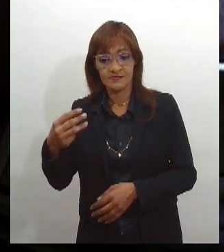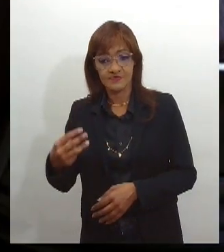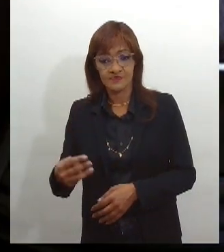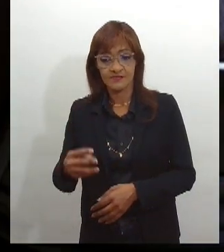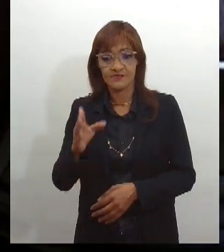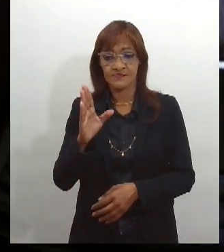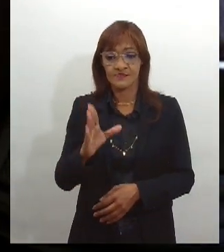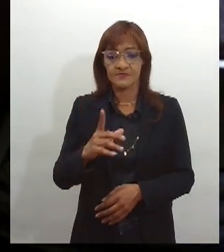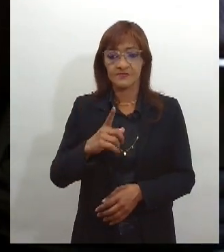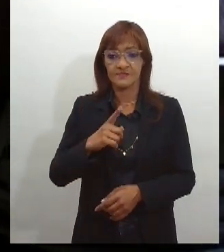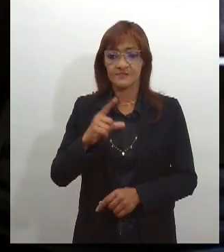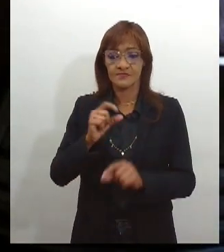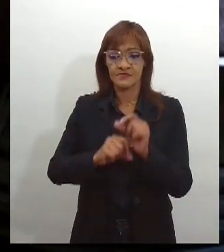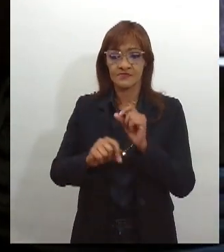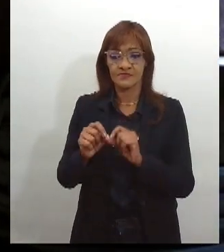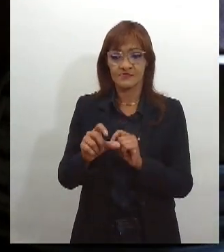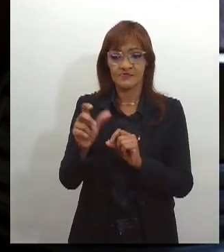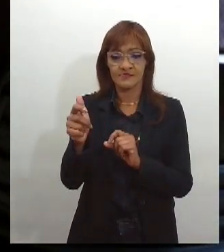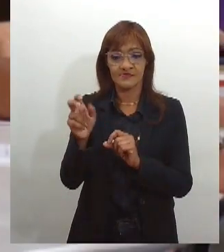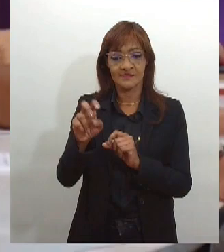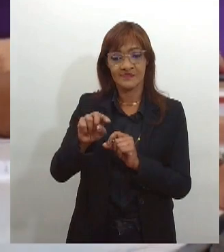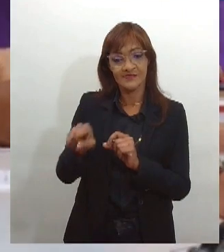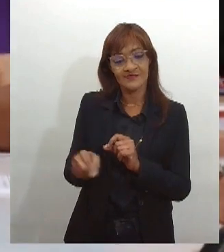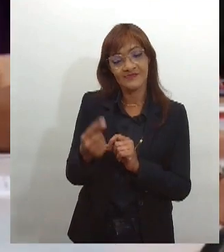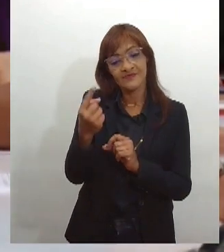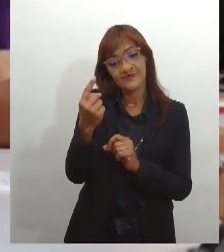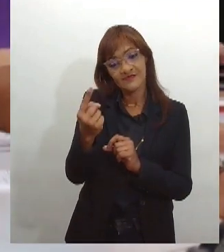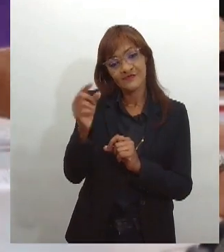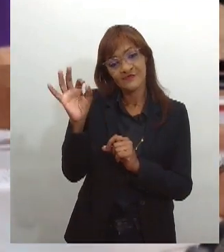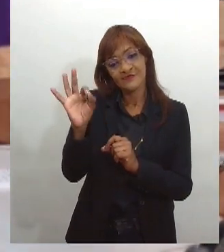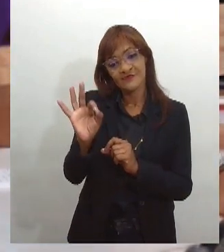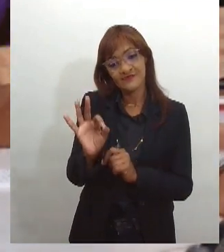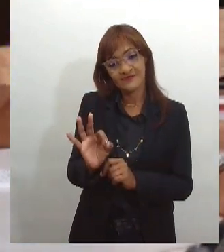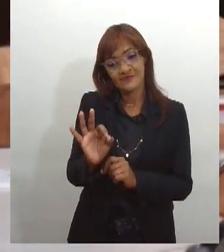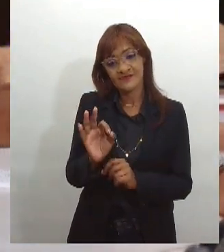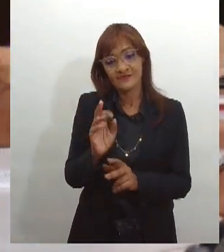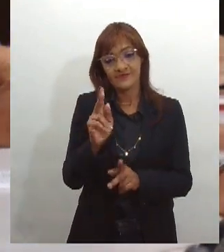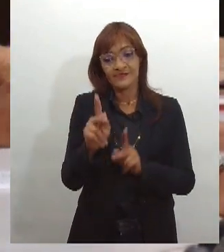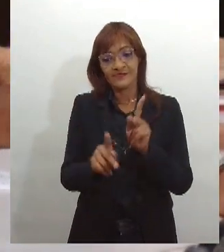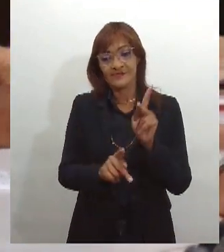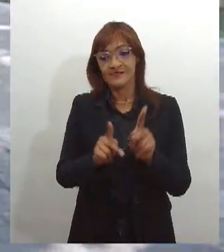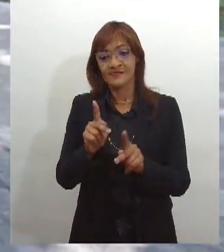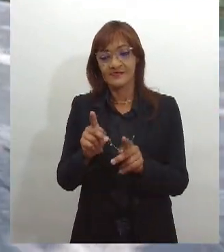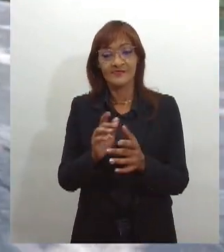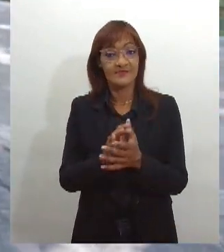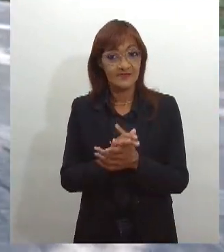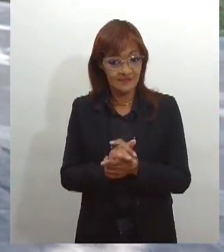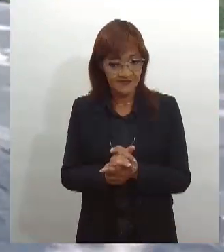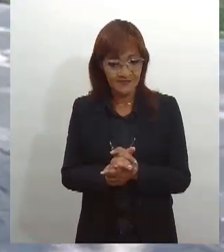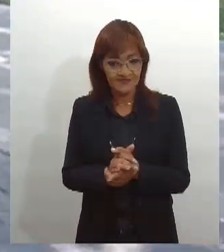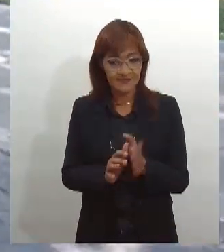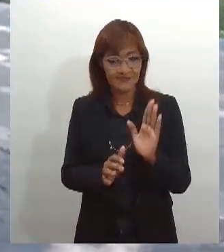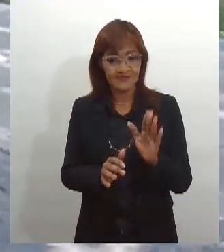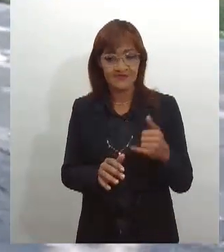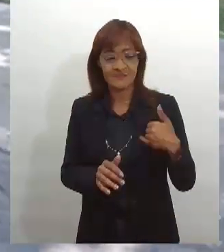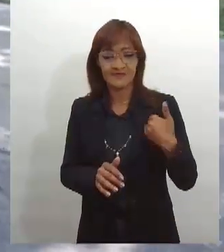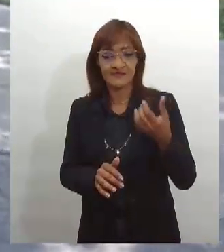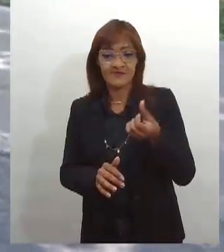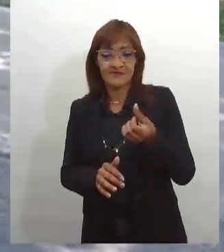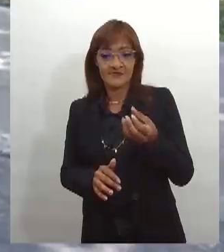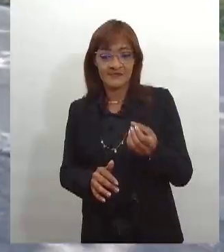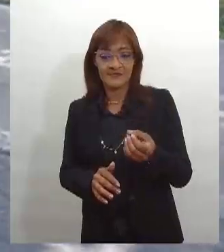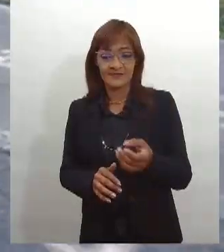de 15,1% de sua população com idade igual ou superior a 60 anos. O senhor Edgar dedica